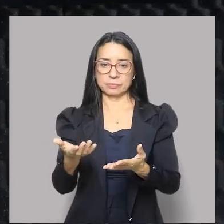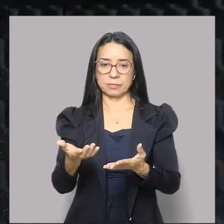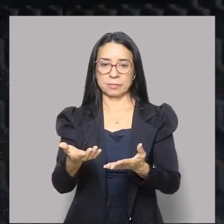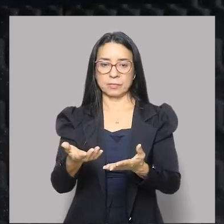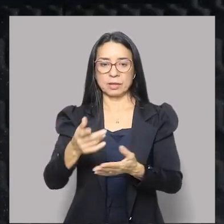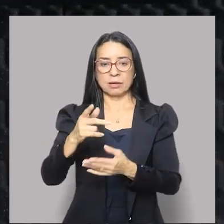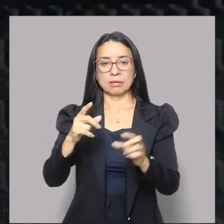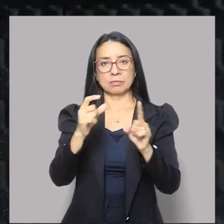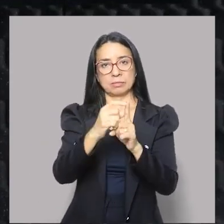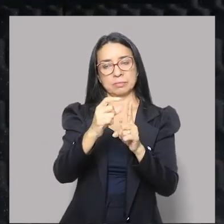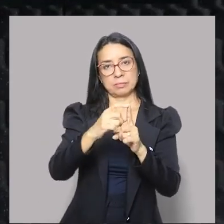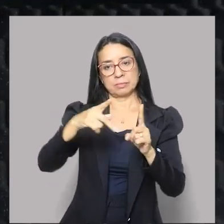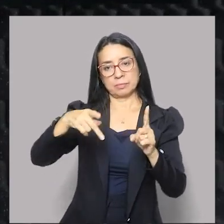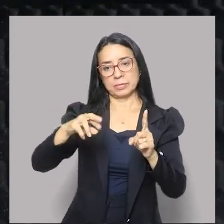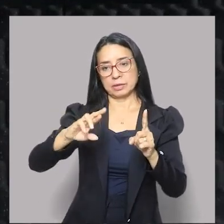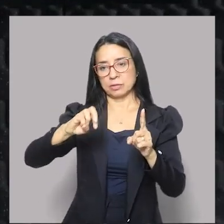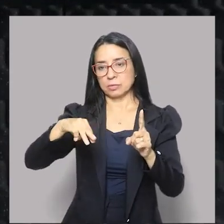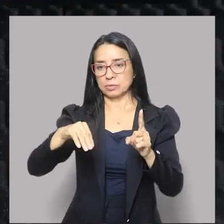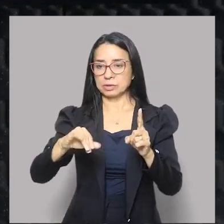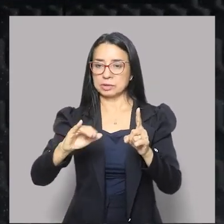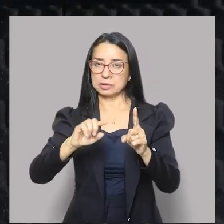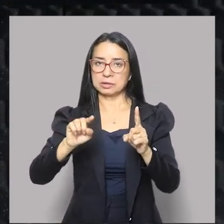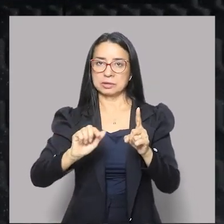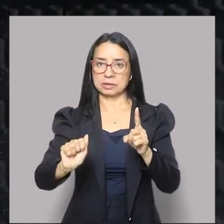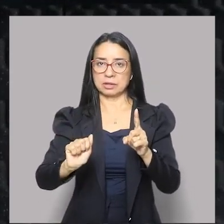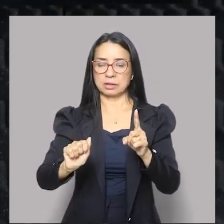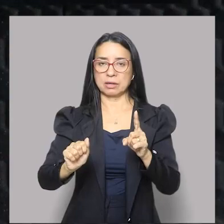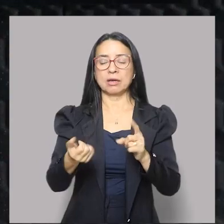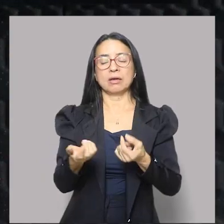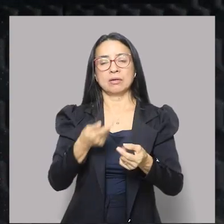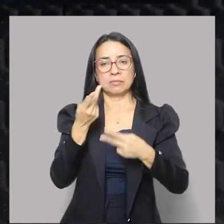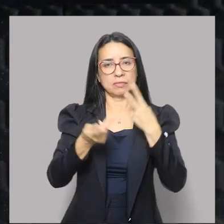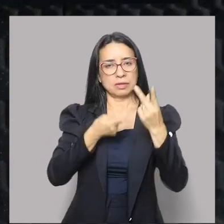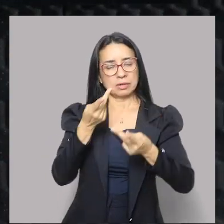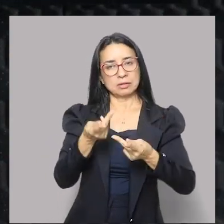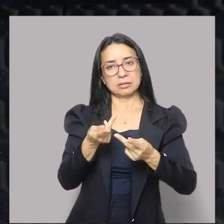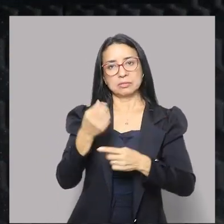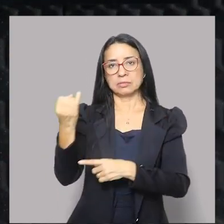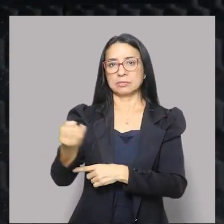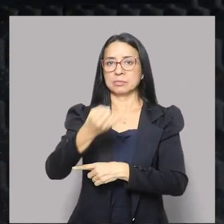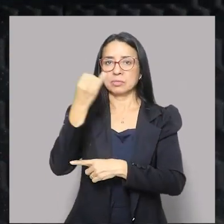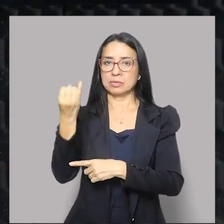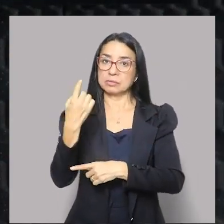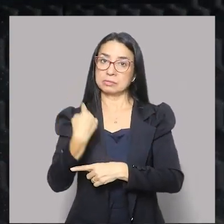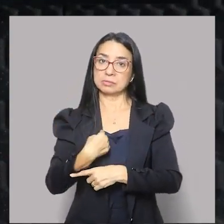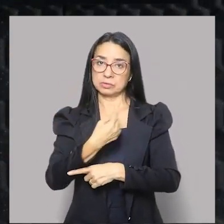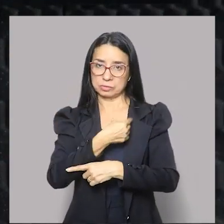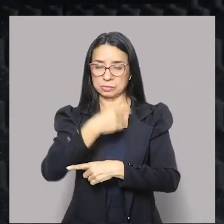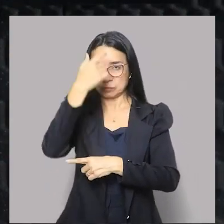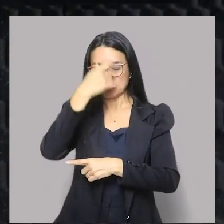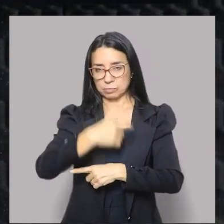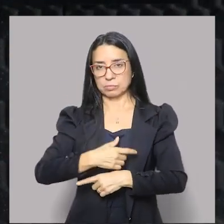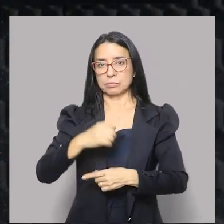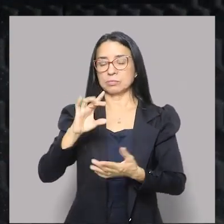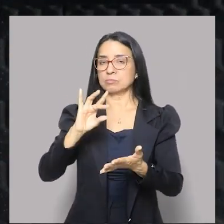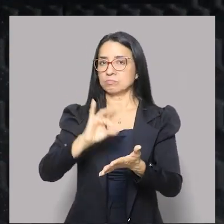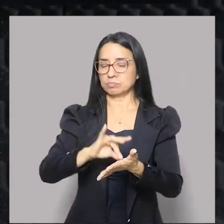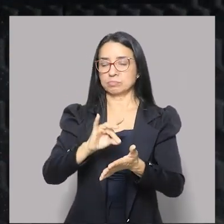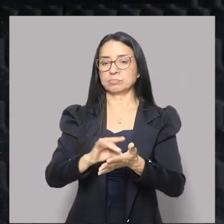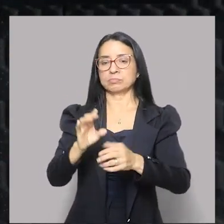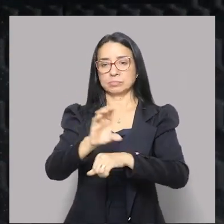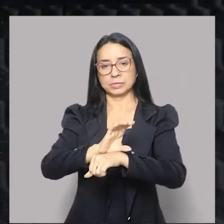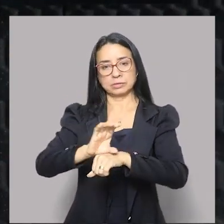quão importante e quão amparados legalmente nós somos pela Constituição